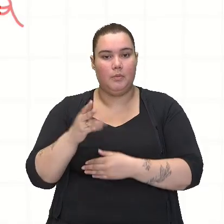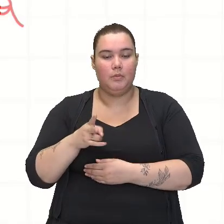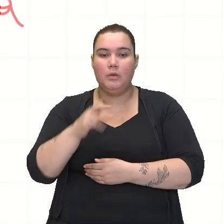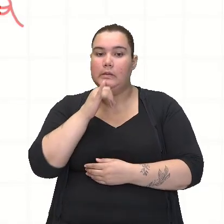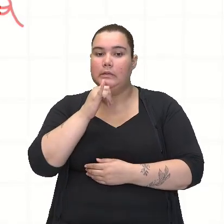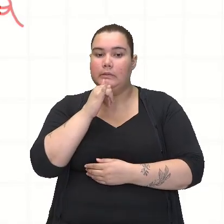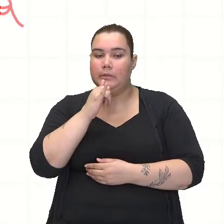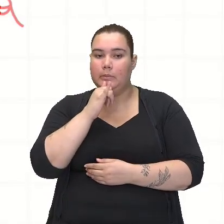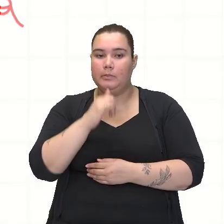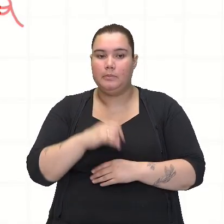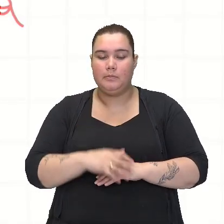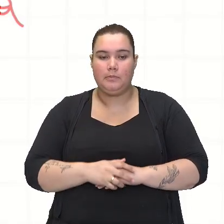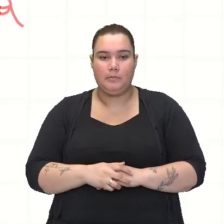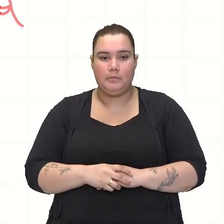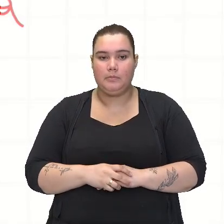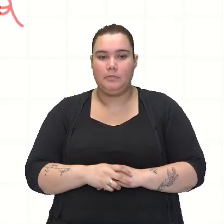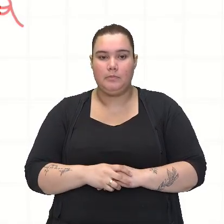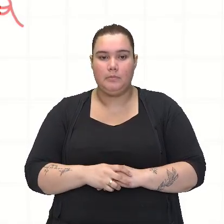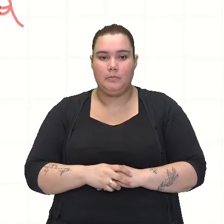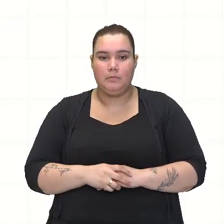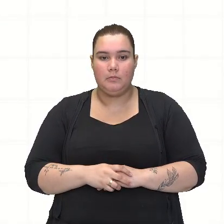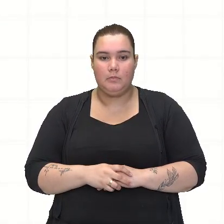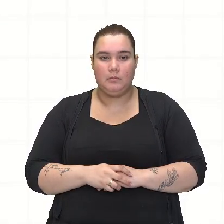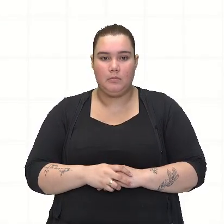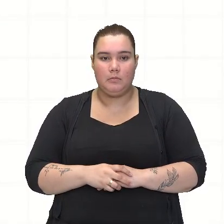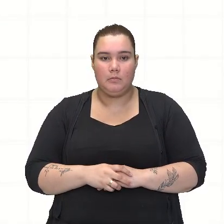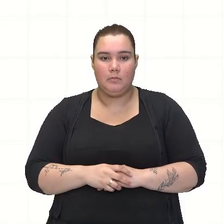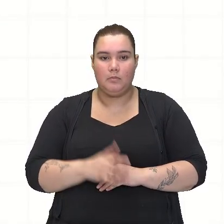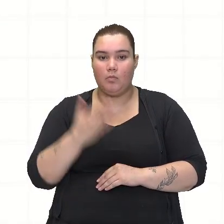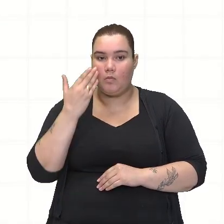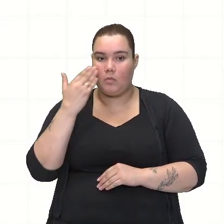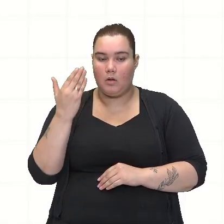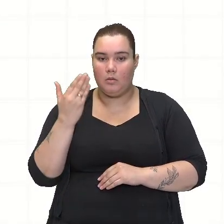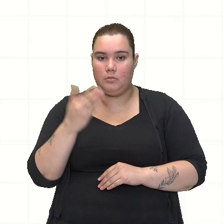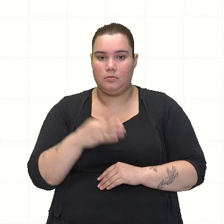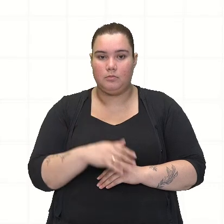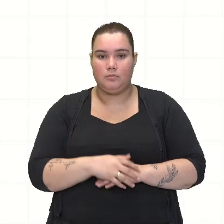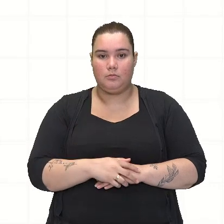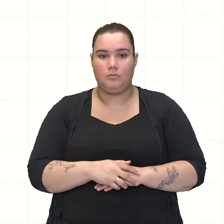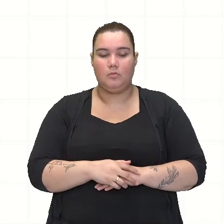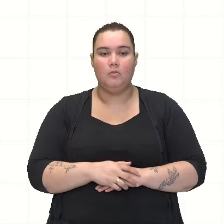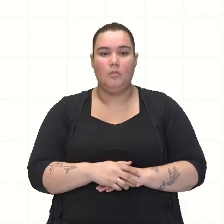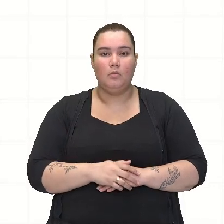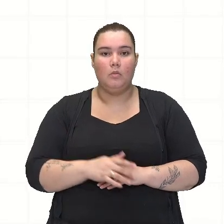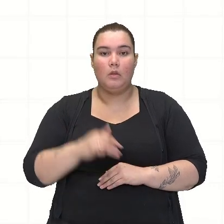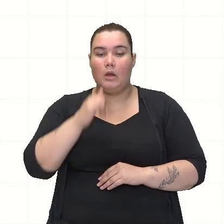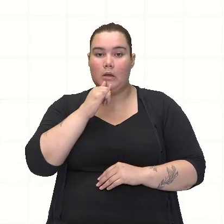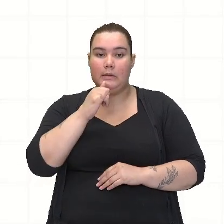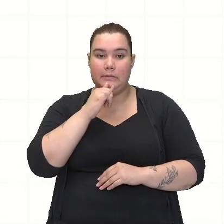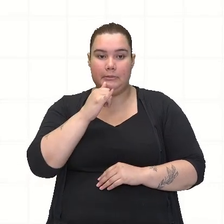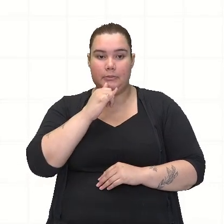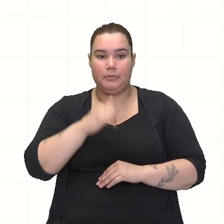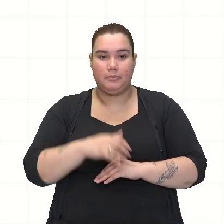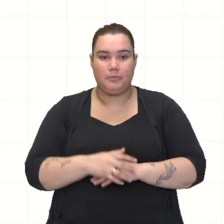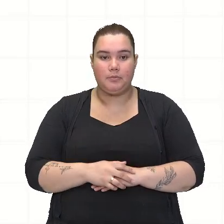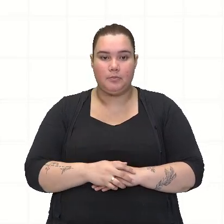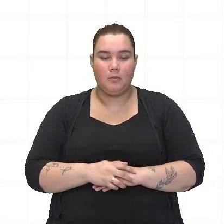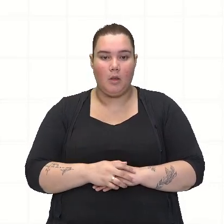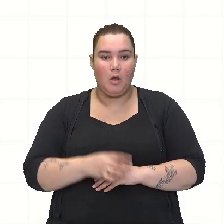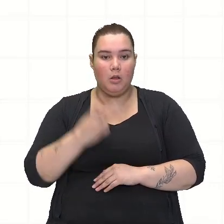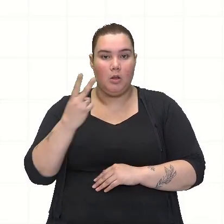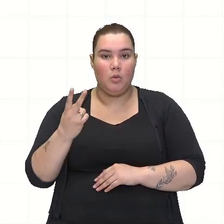da translação. Me segue, mantendo essas características. Ó. Então, exemplo da translação. Olha. Os